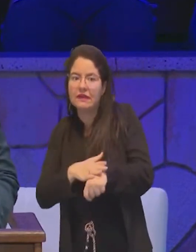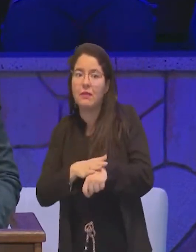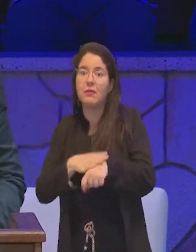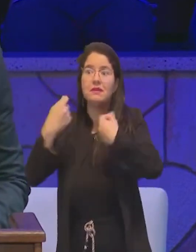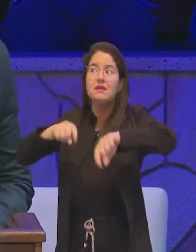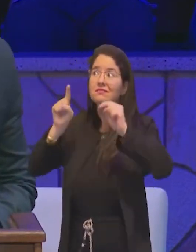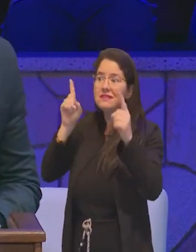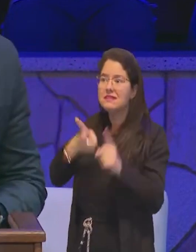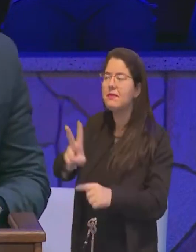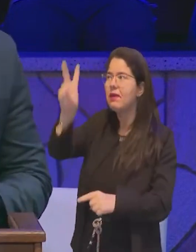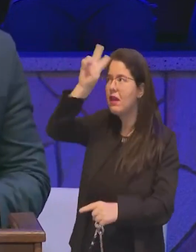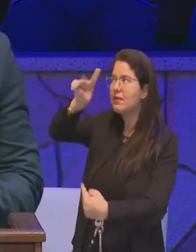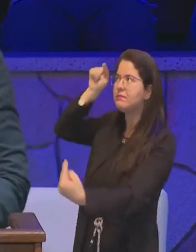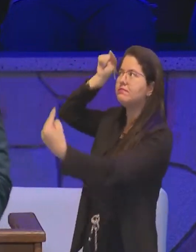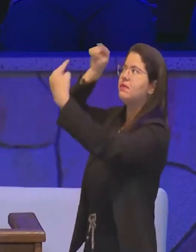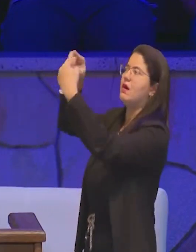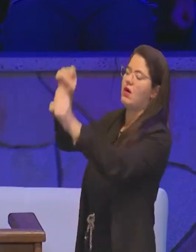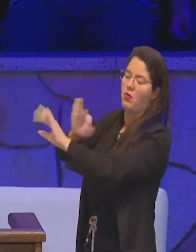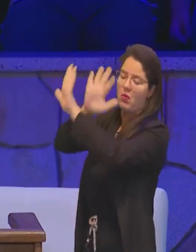Deus.